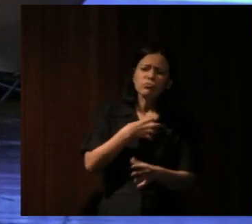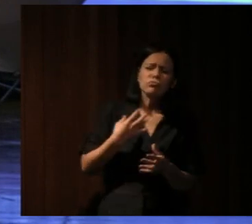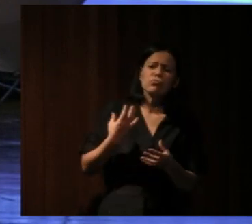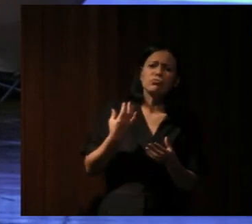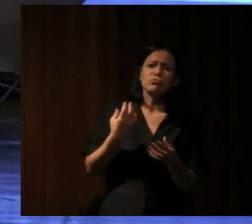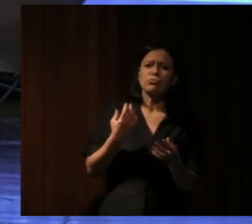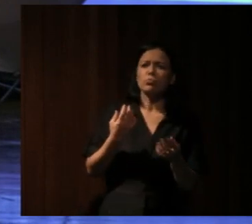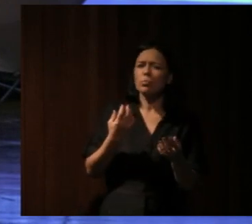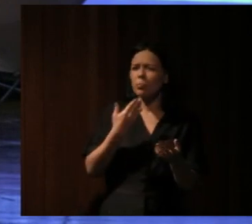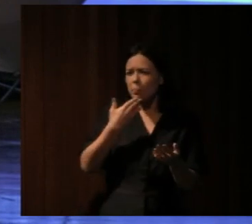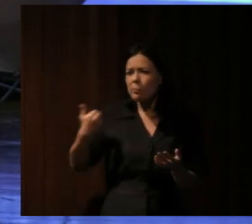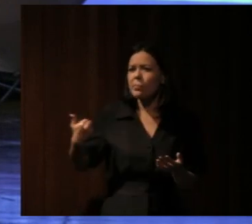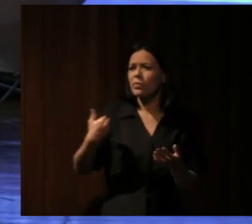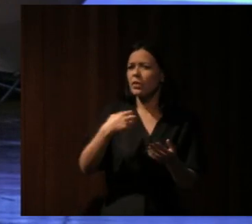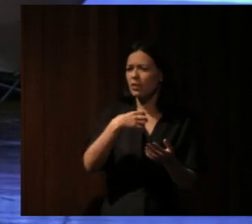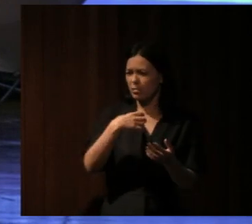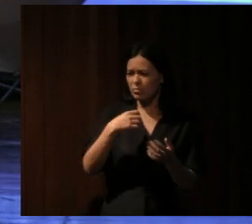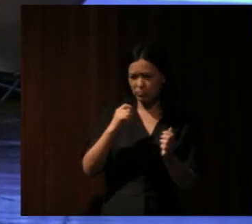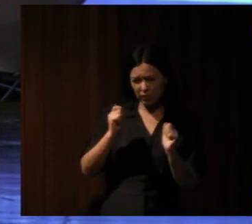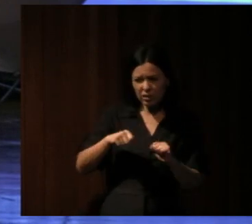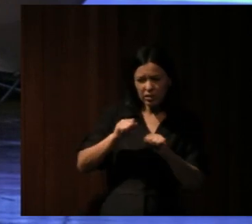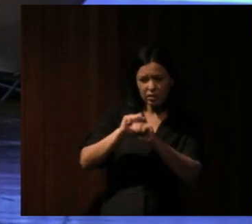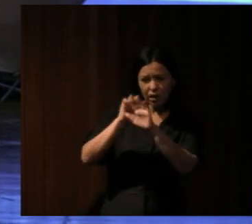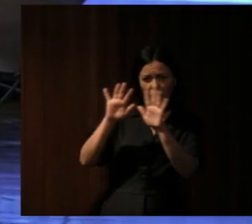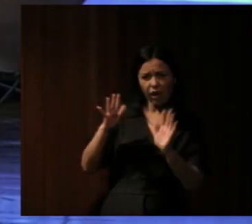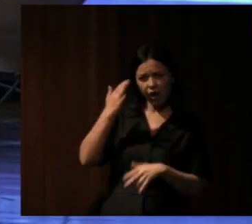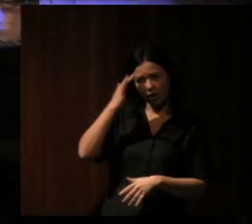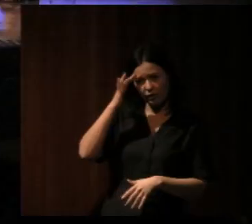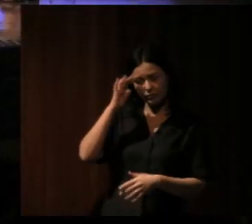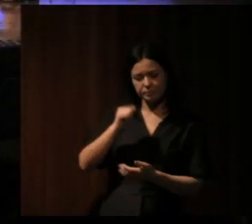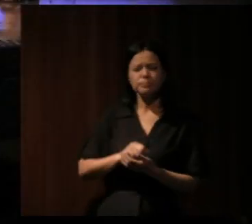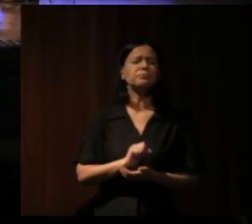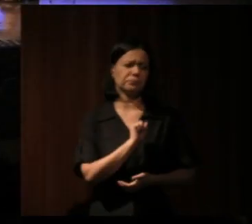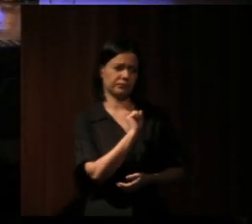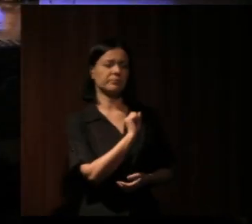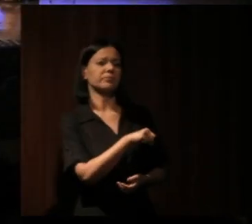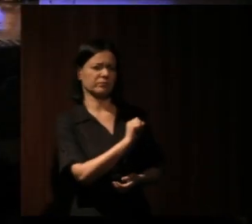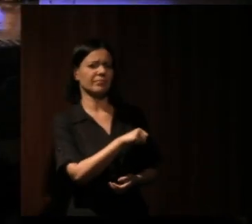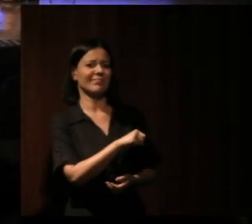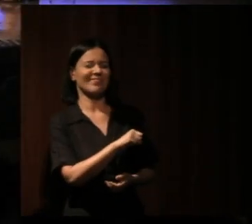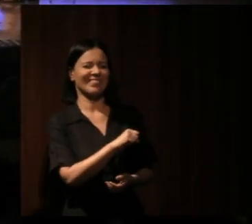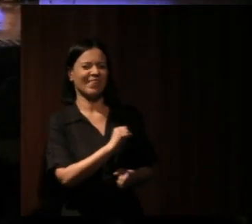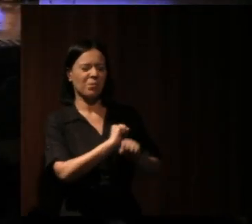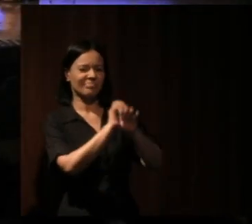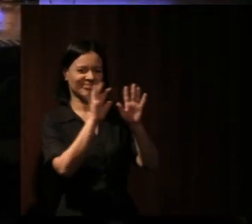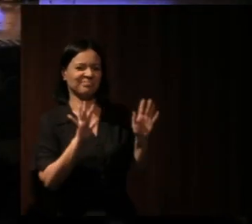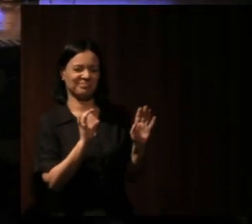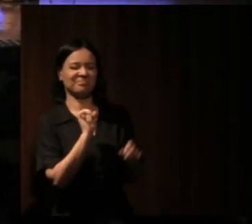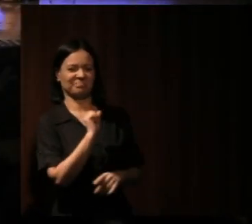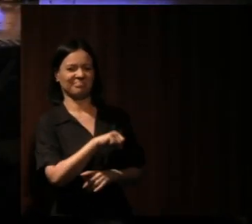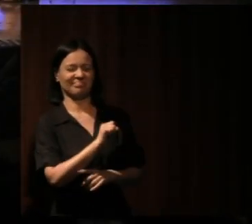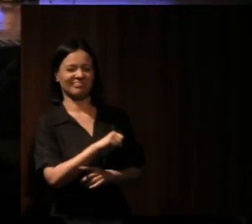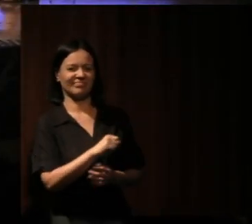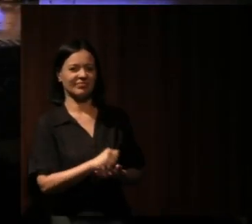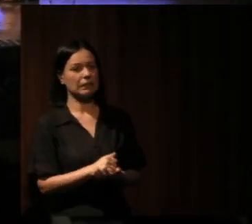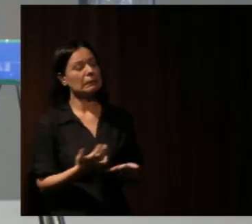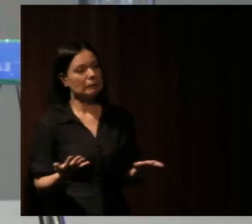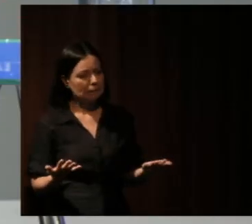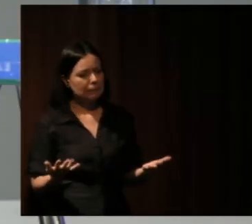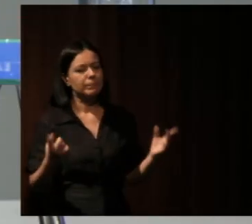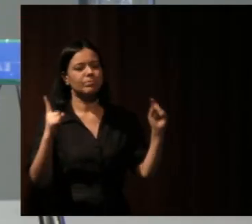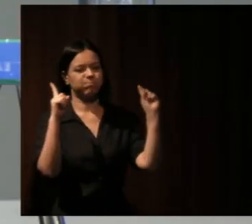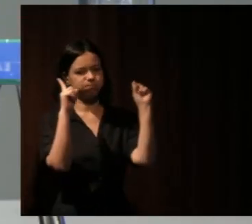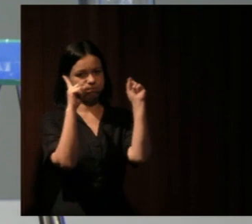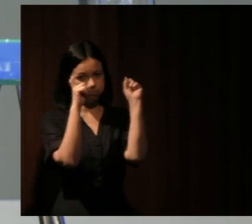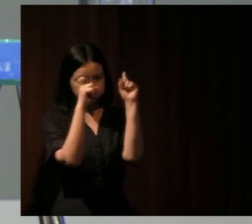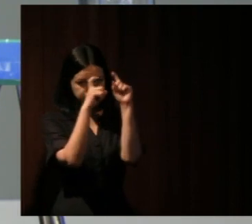violência né Não sei se Ficou claro para você sim Acho que sim e é difícil né